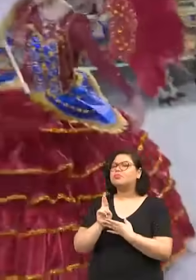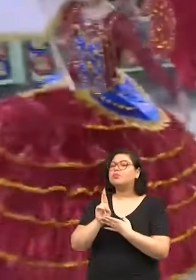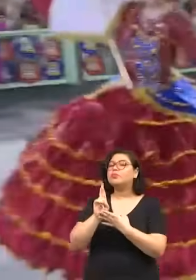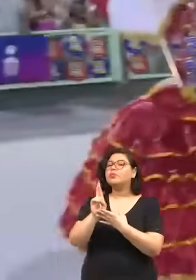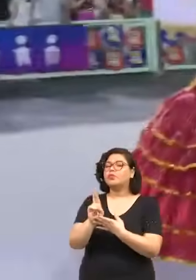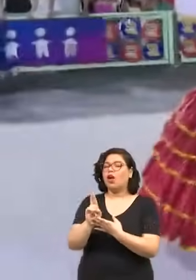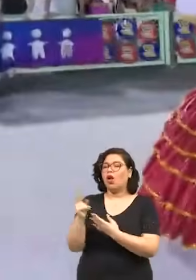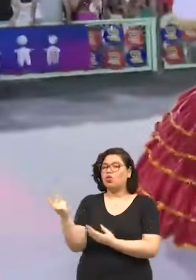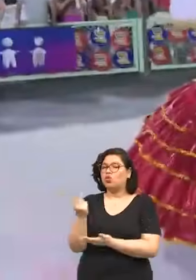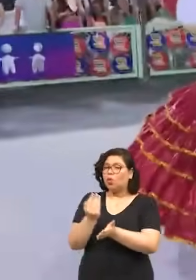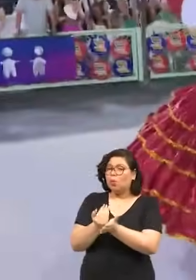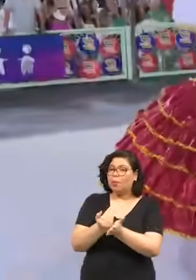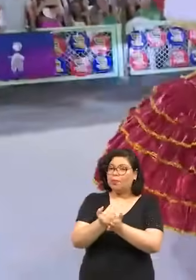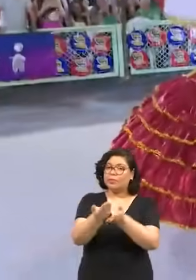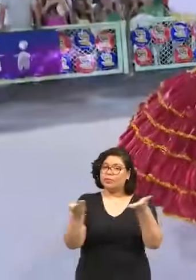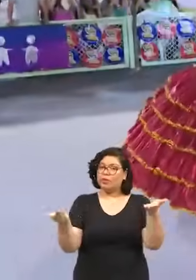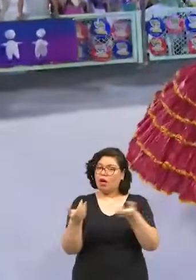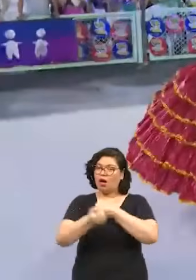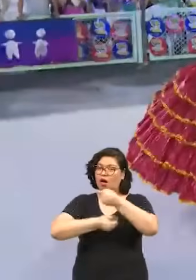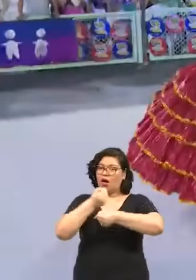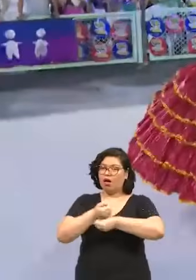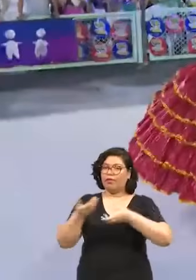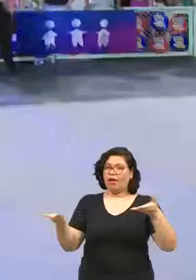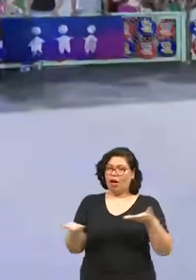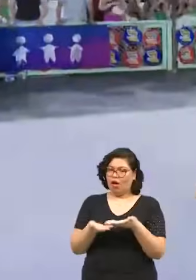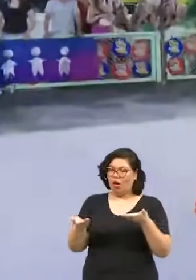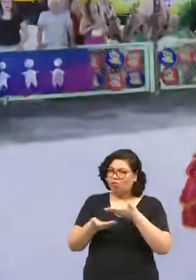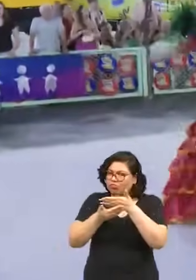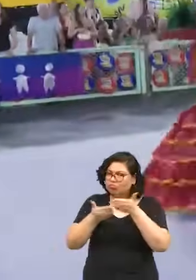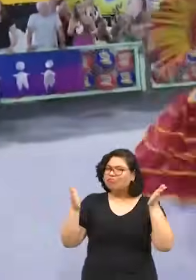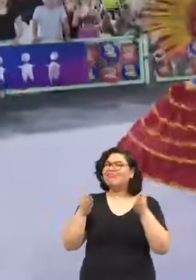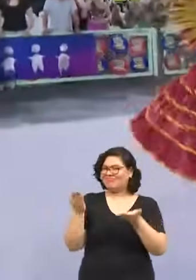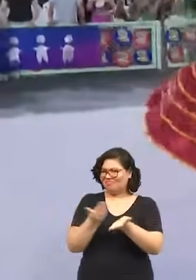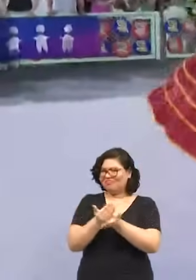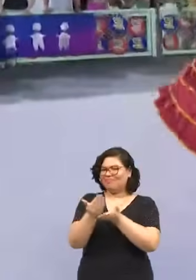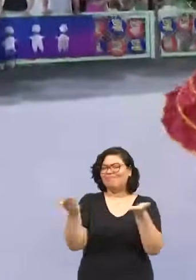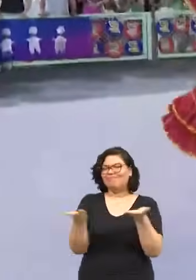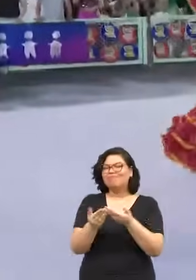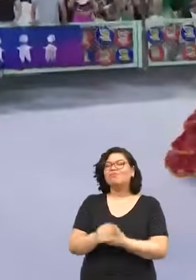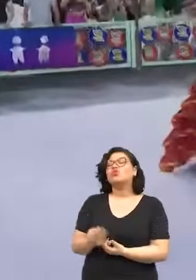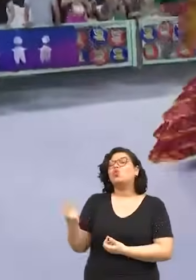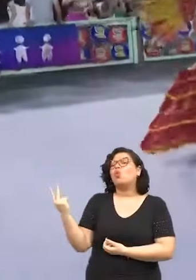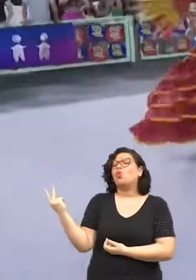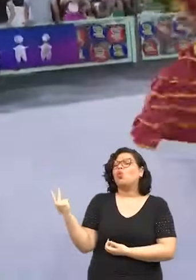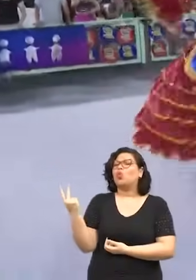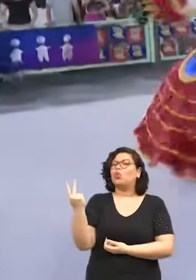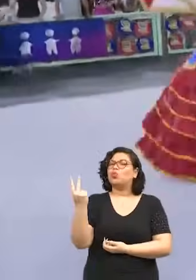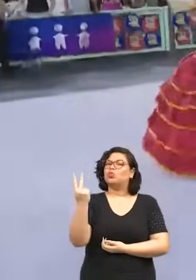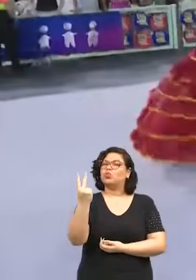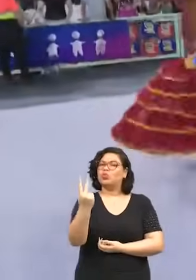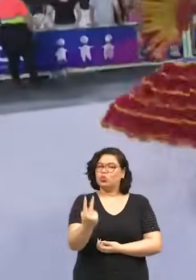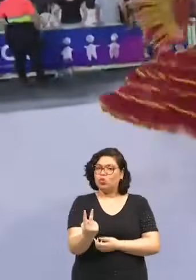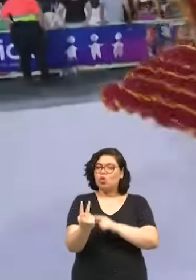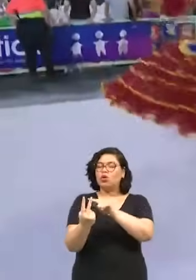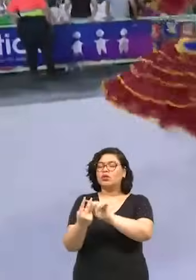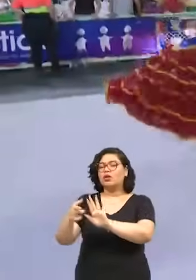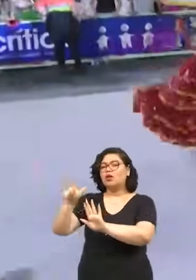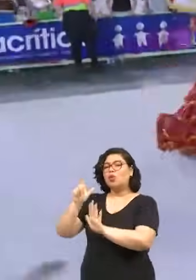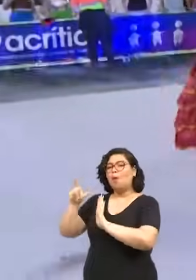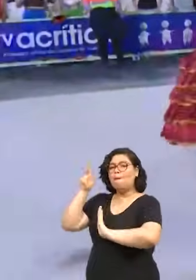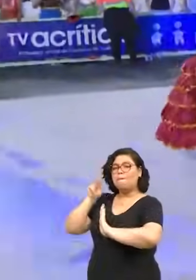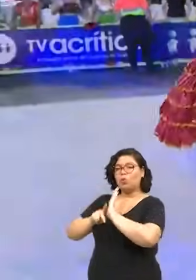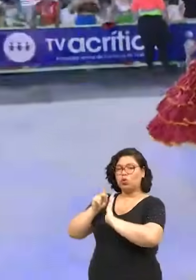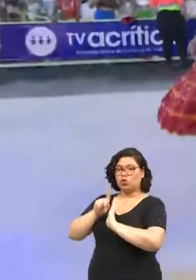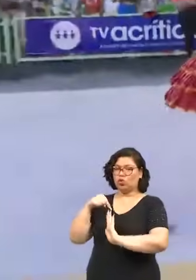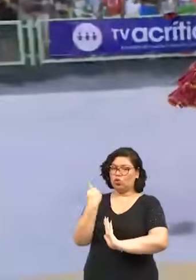que começaram esse ano, né, estão estreando na nossa escola de samba, eles vieram, né, do projeto, um novo projeto que